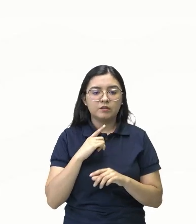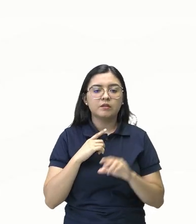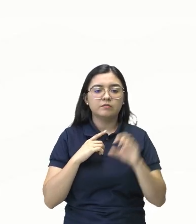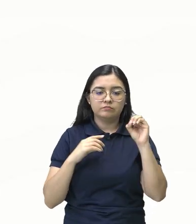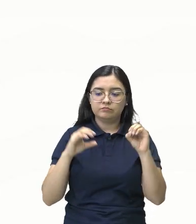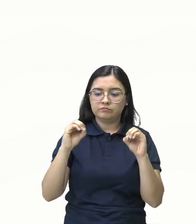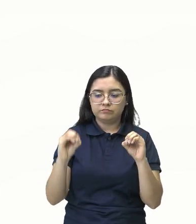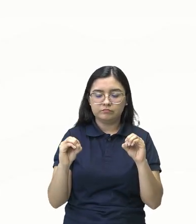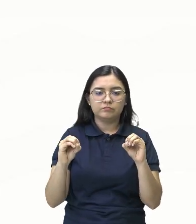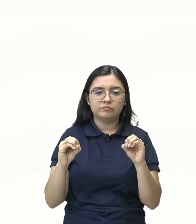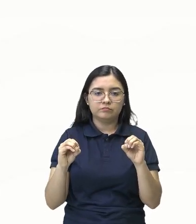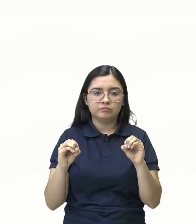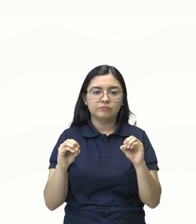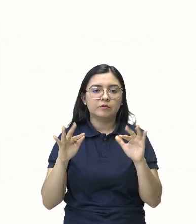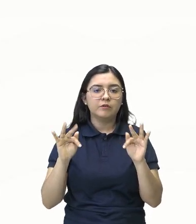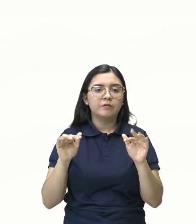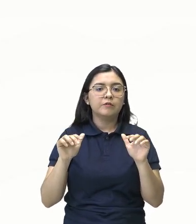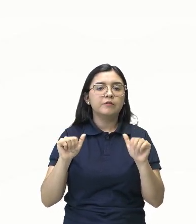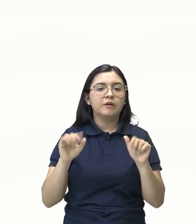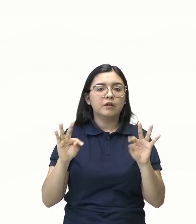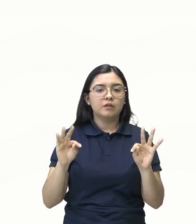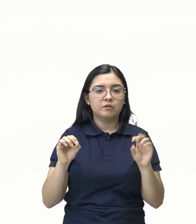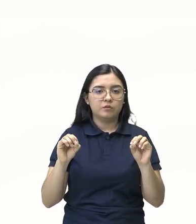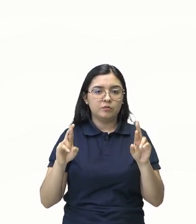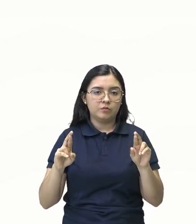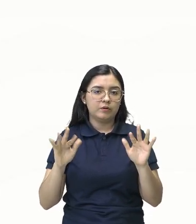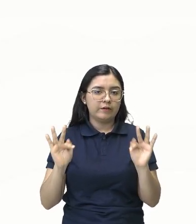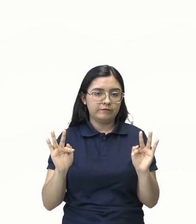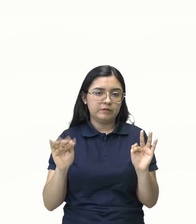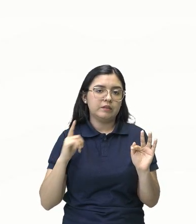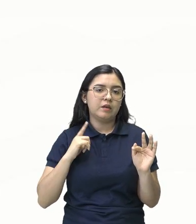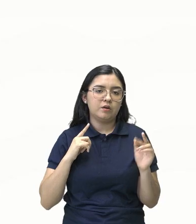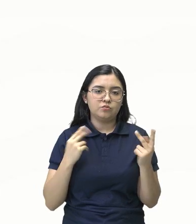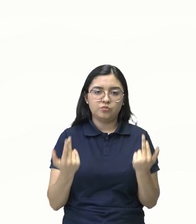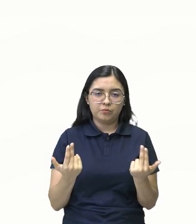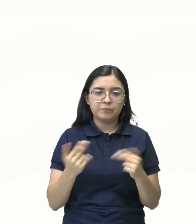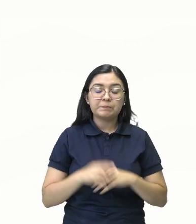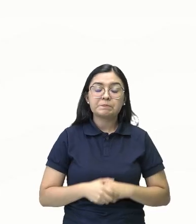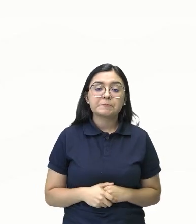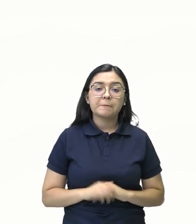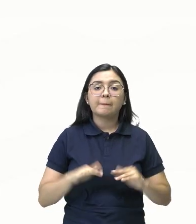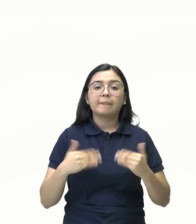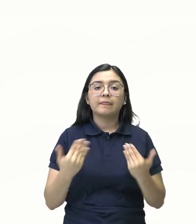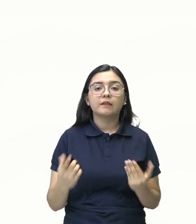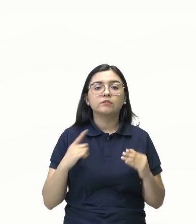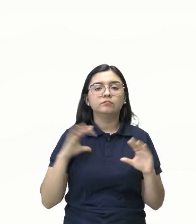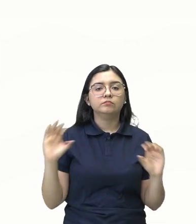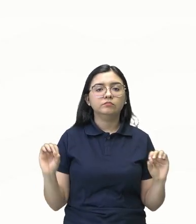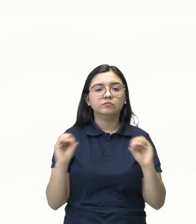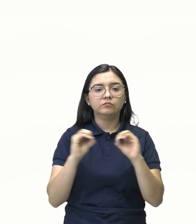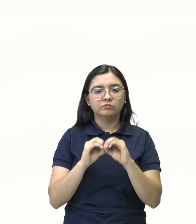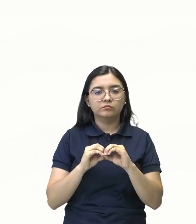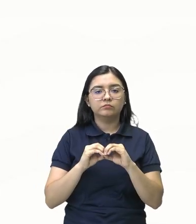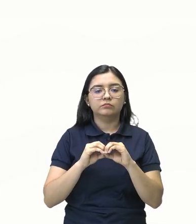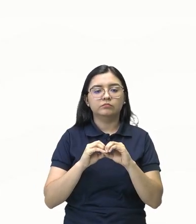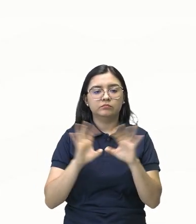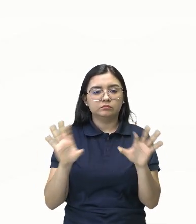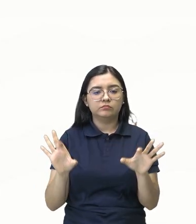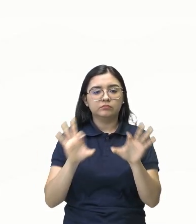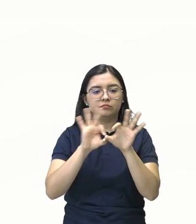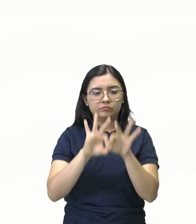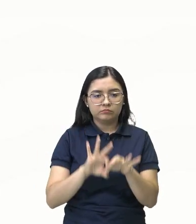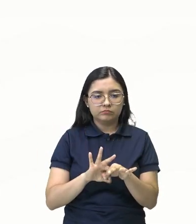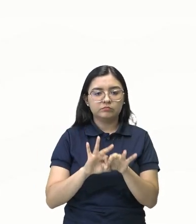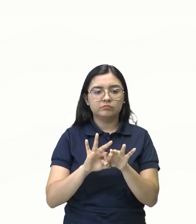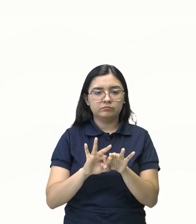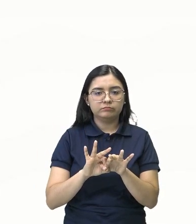fator F, né? Então, está ocorrendo aí a transferência de um material